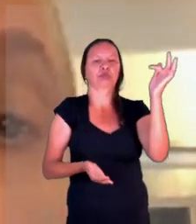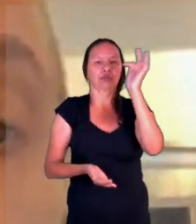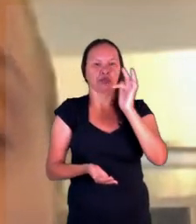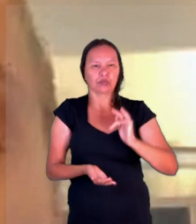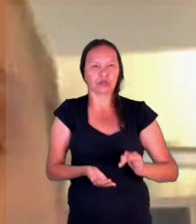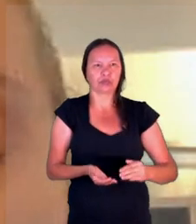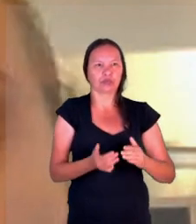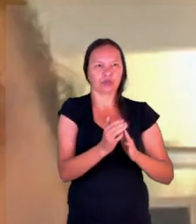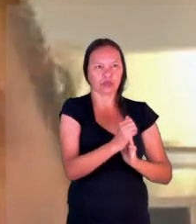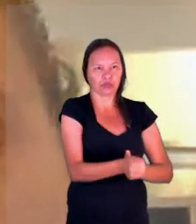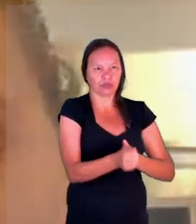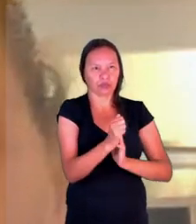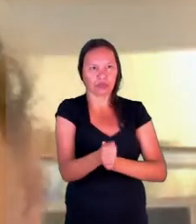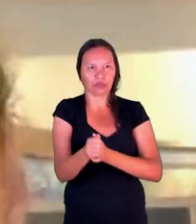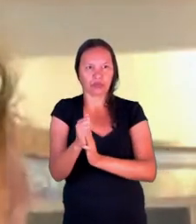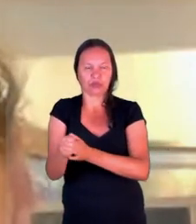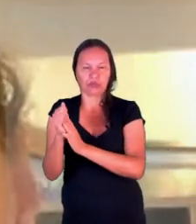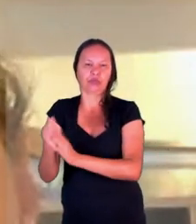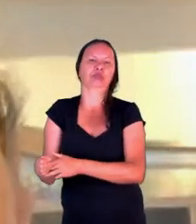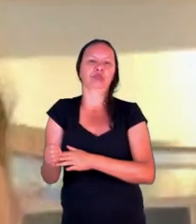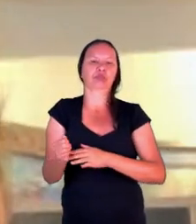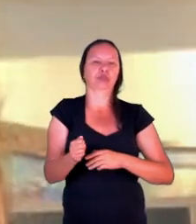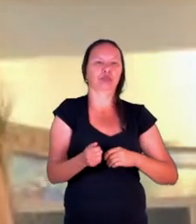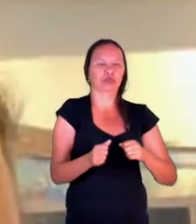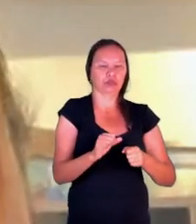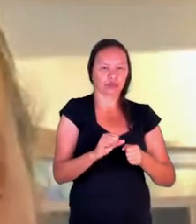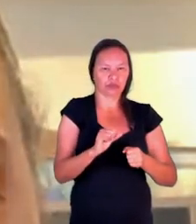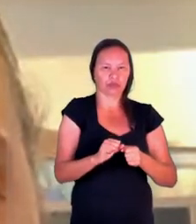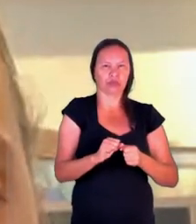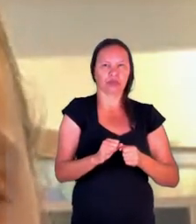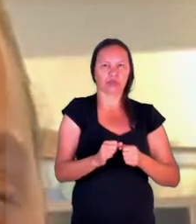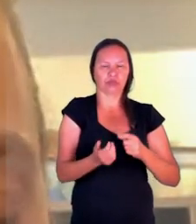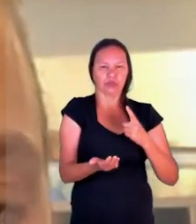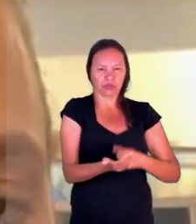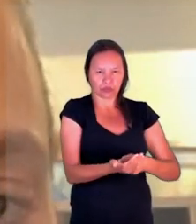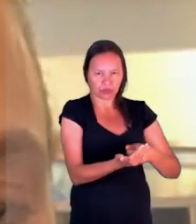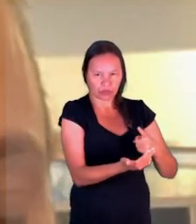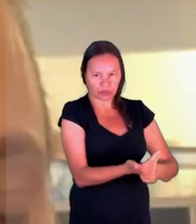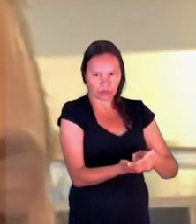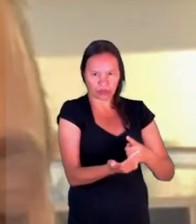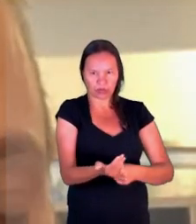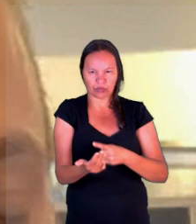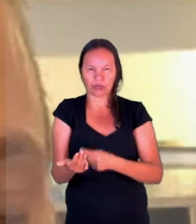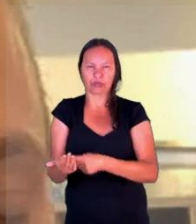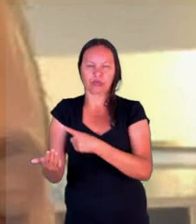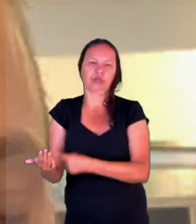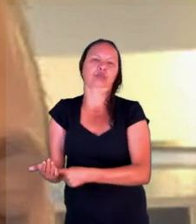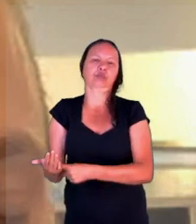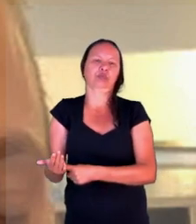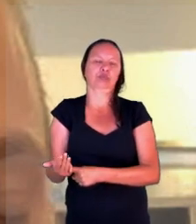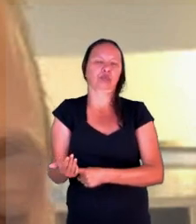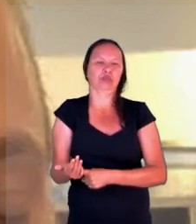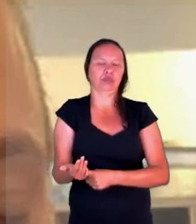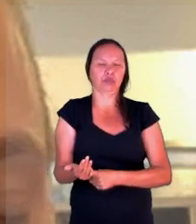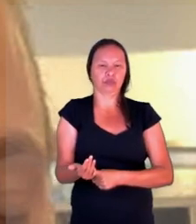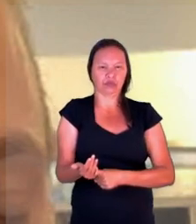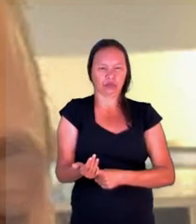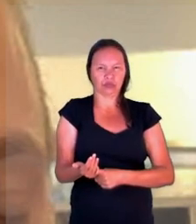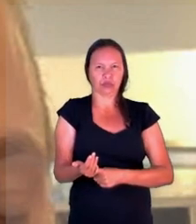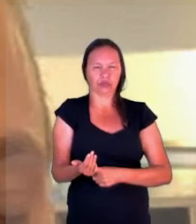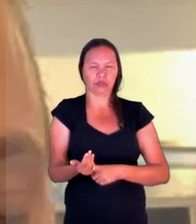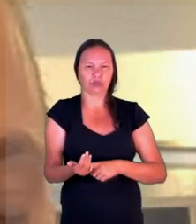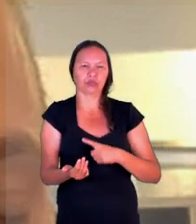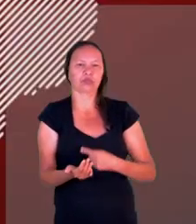acompanhando a toda a execução desse eh acordo porque a gente eu costumo